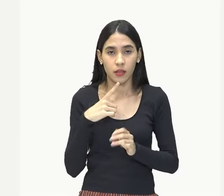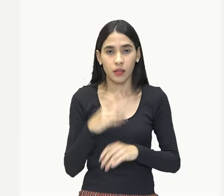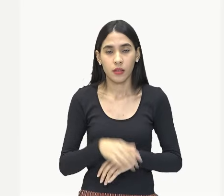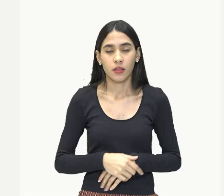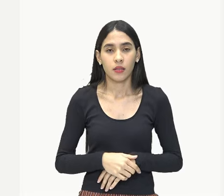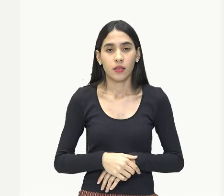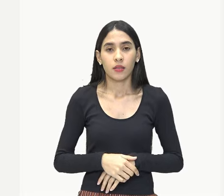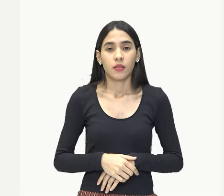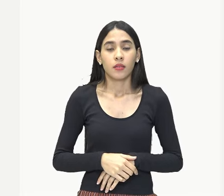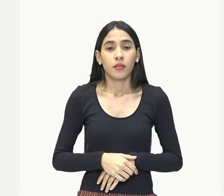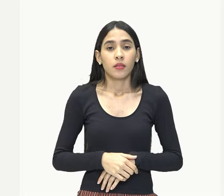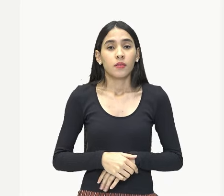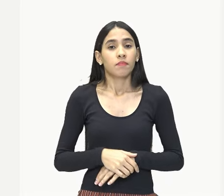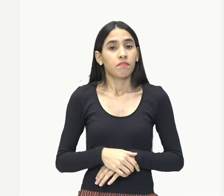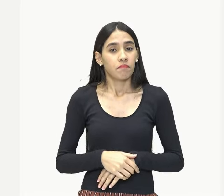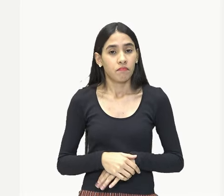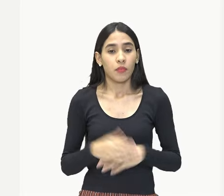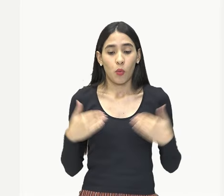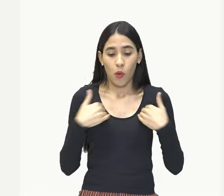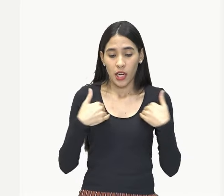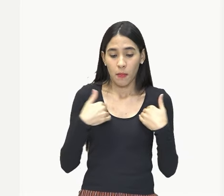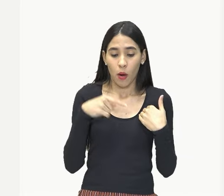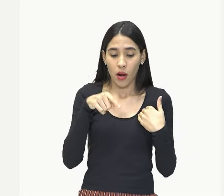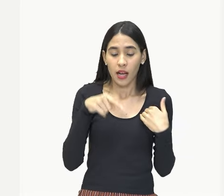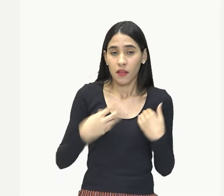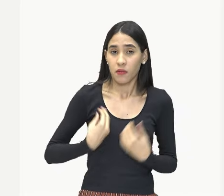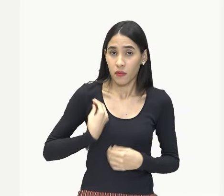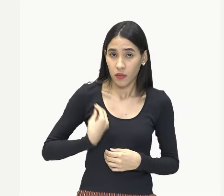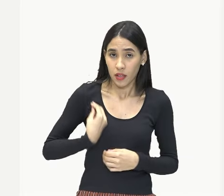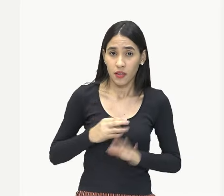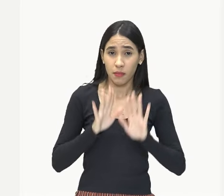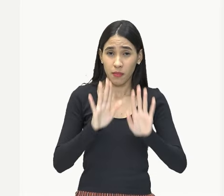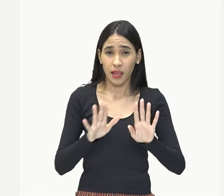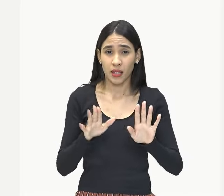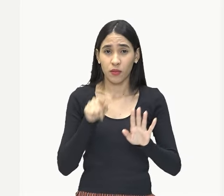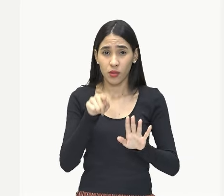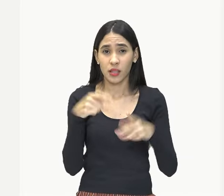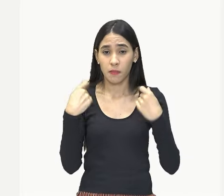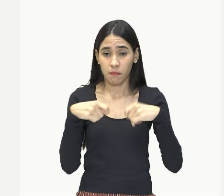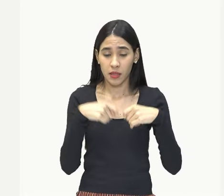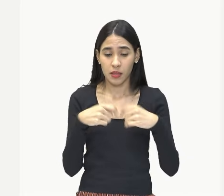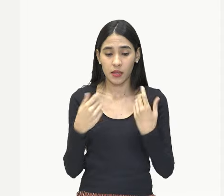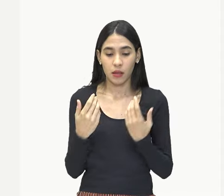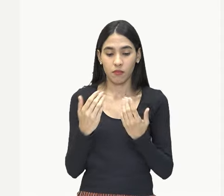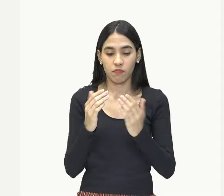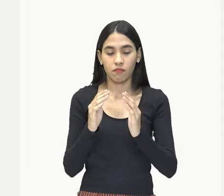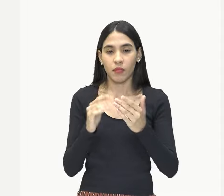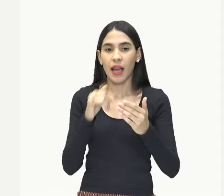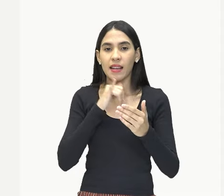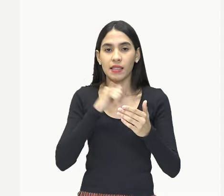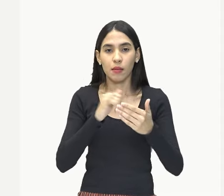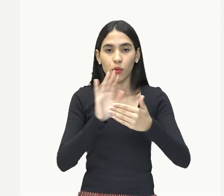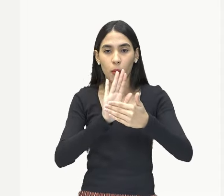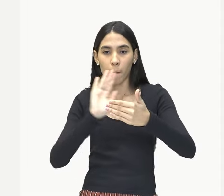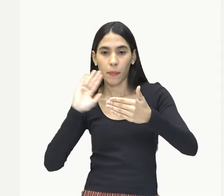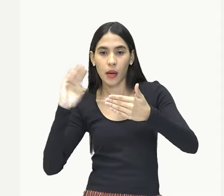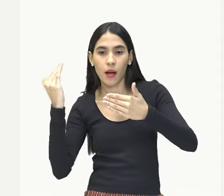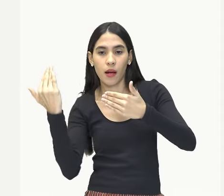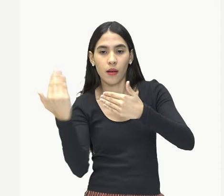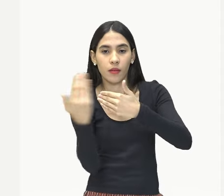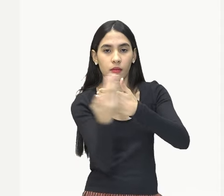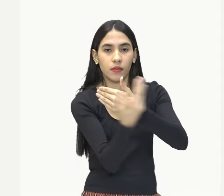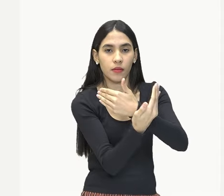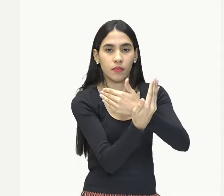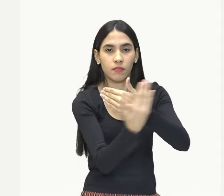adquiriu suínos, eles estão vivendo ali, mas você precisa colocar tela ali no viveiro deles. Então você